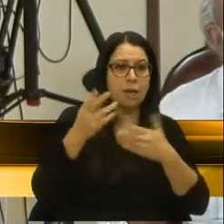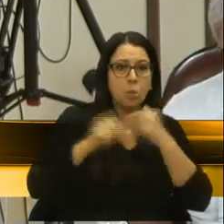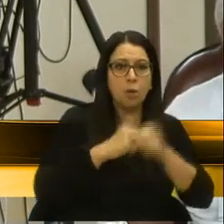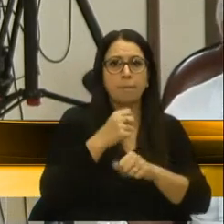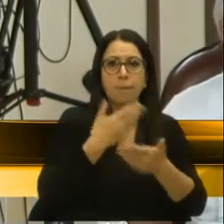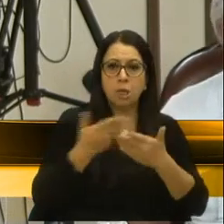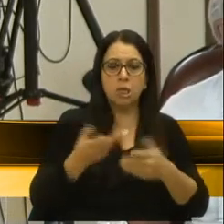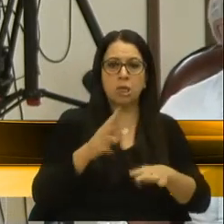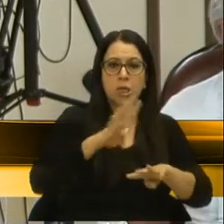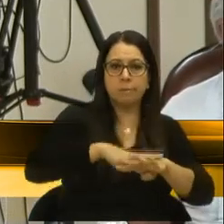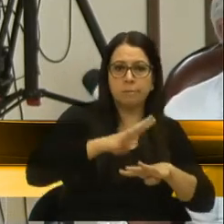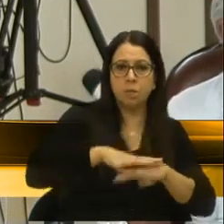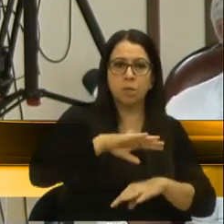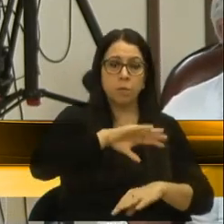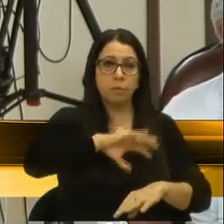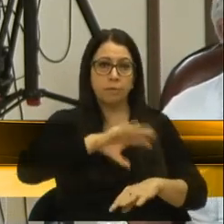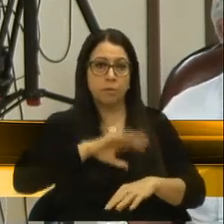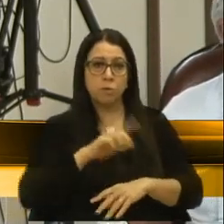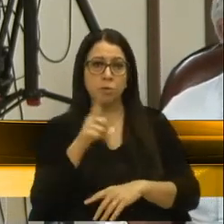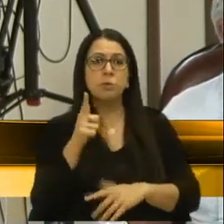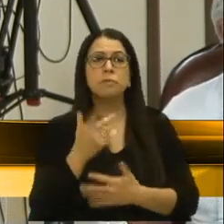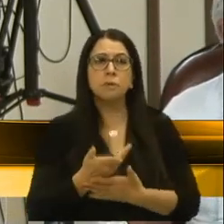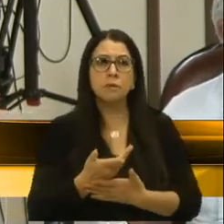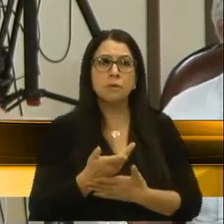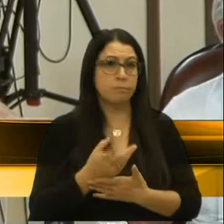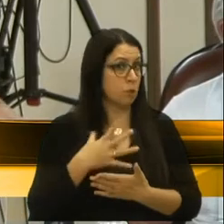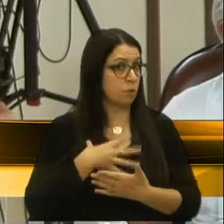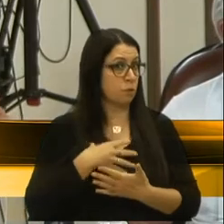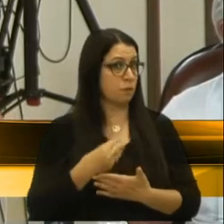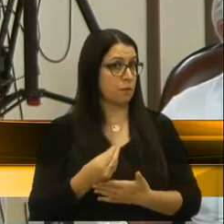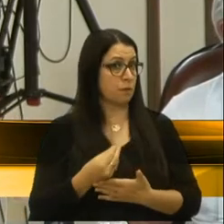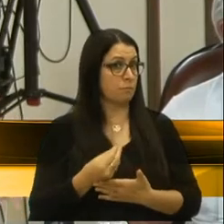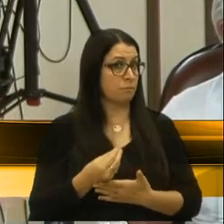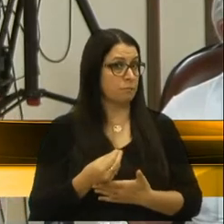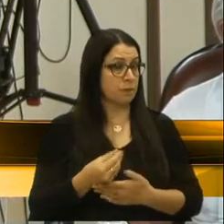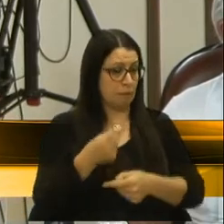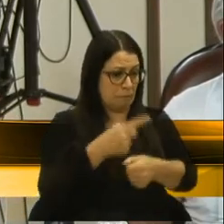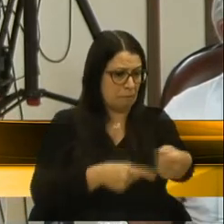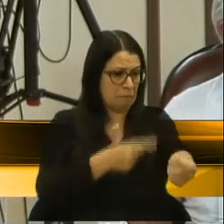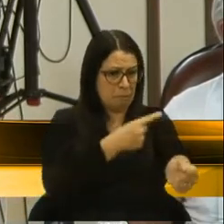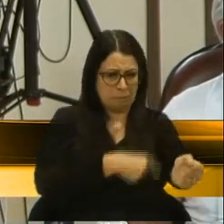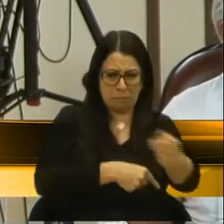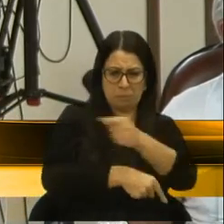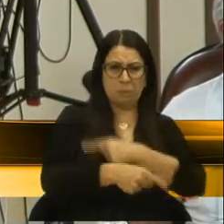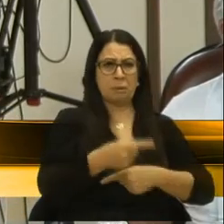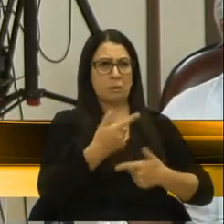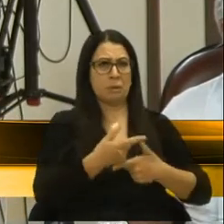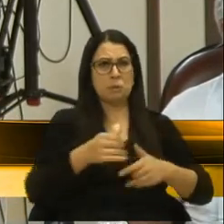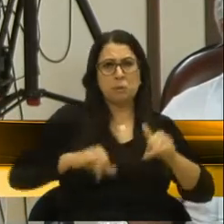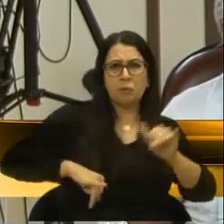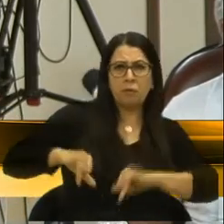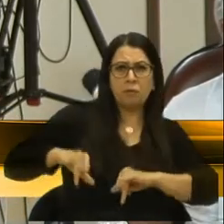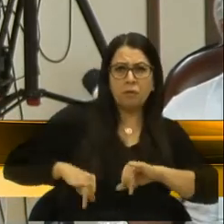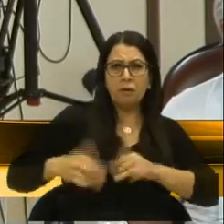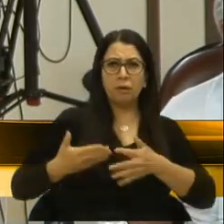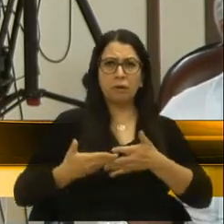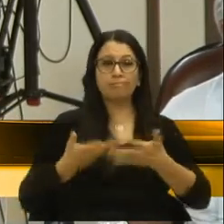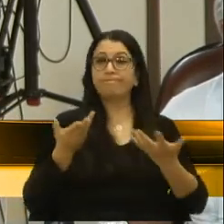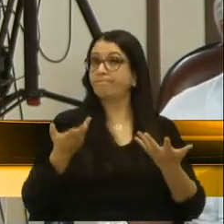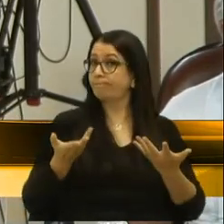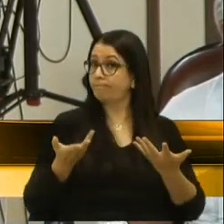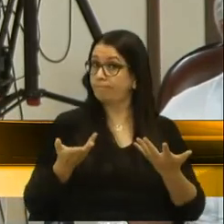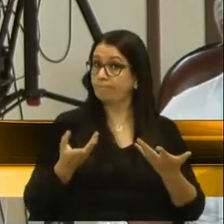na matemática, no português, na geografia, mas os filhos estão se automutilando, os filhos estão sofrendo, né?